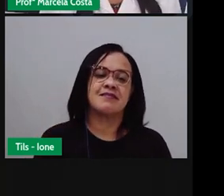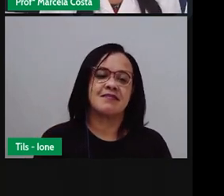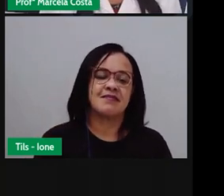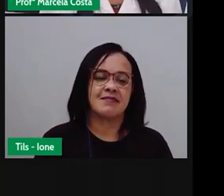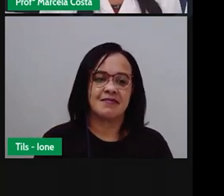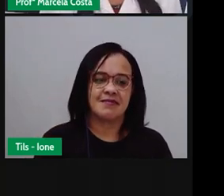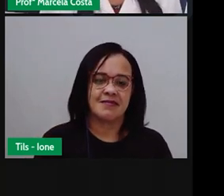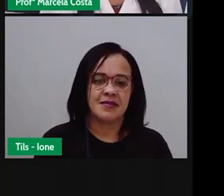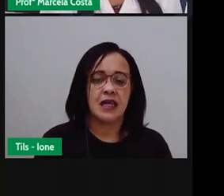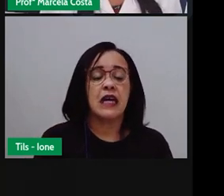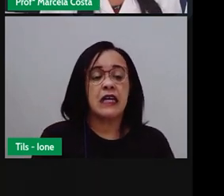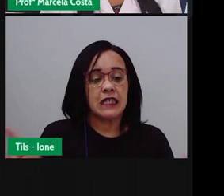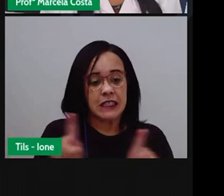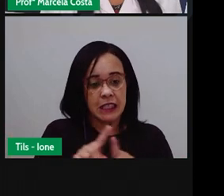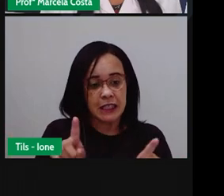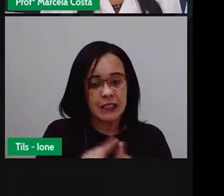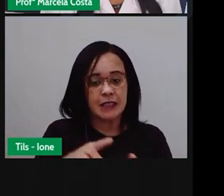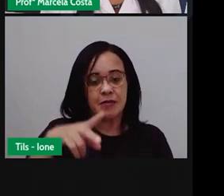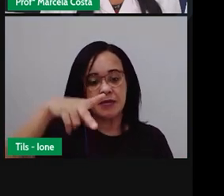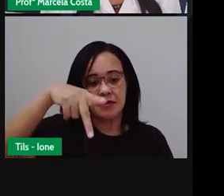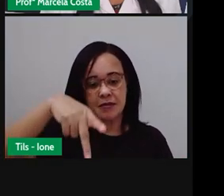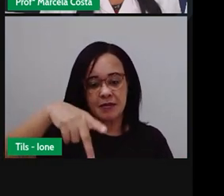Também a pamonha,